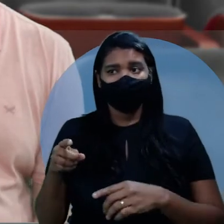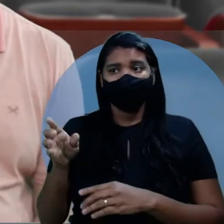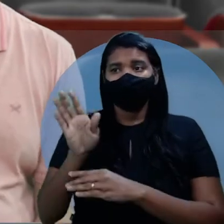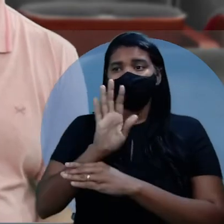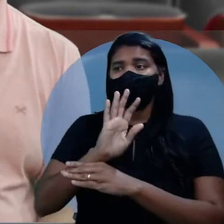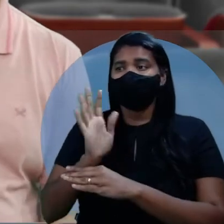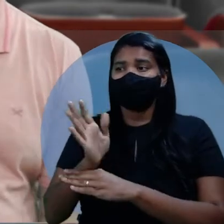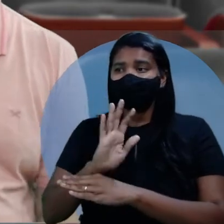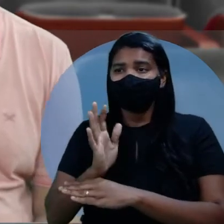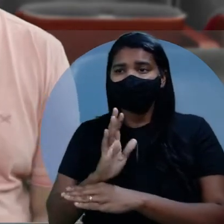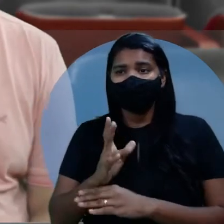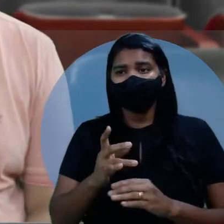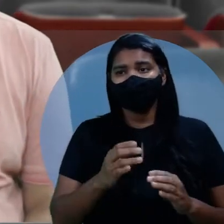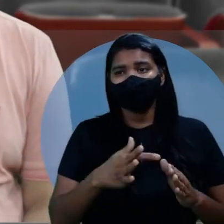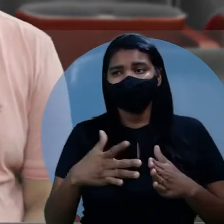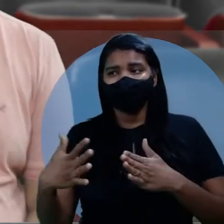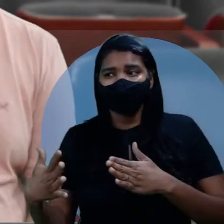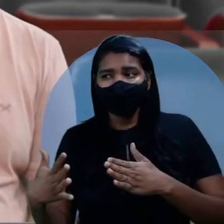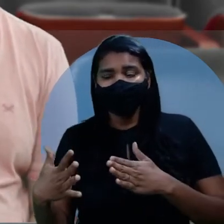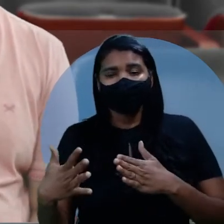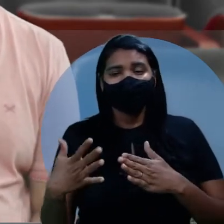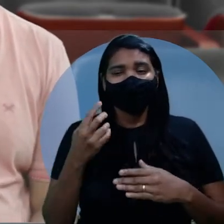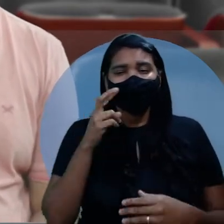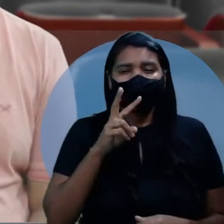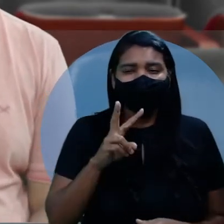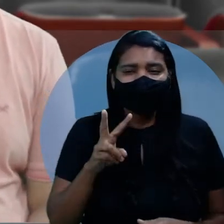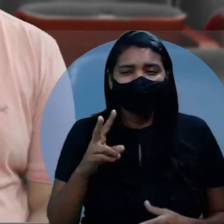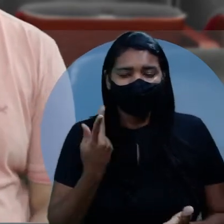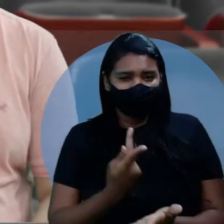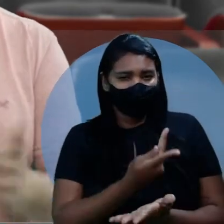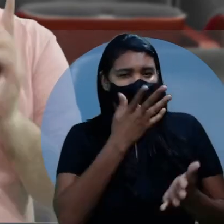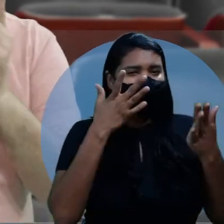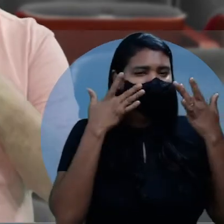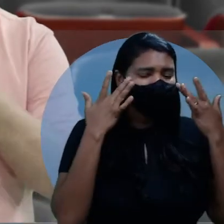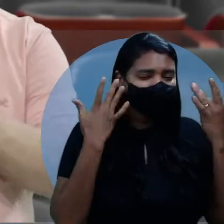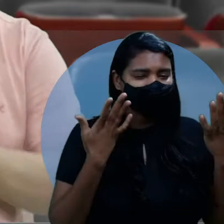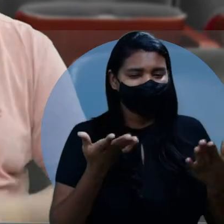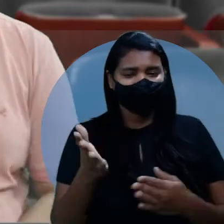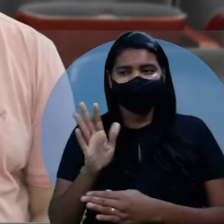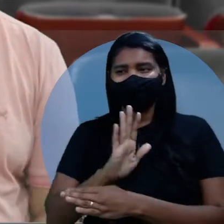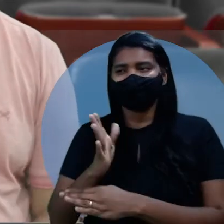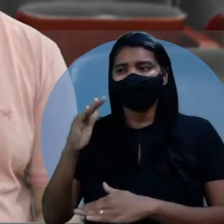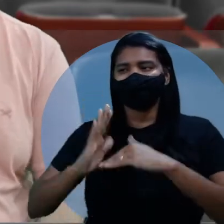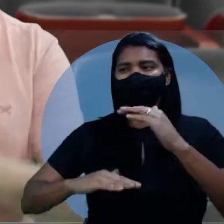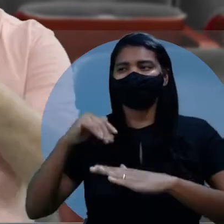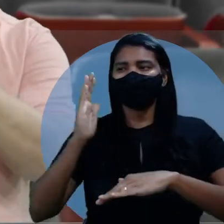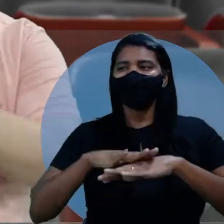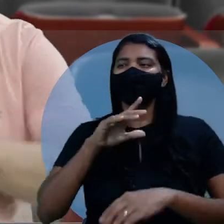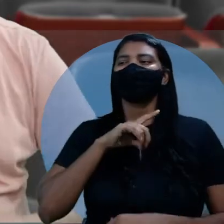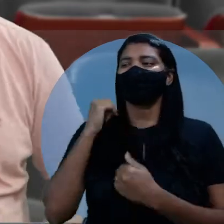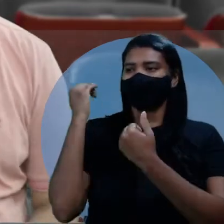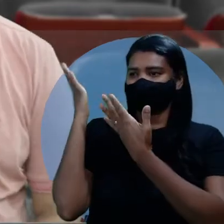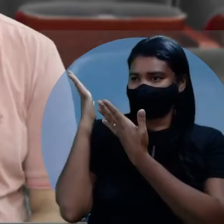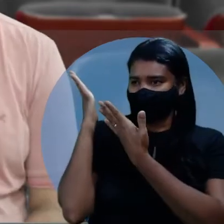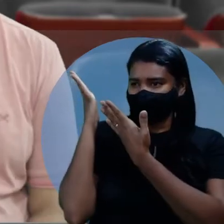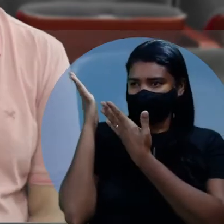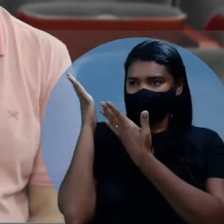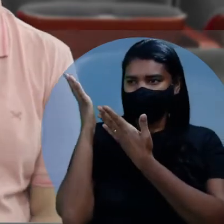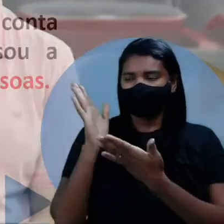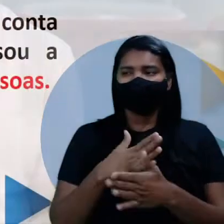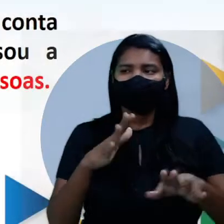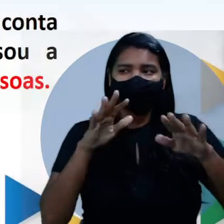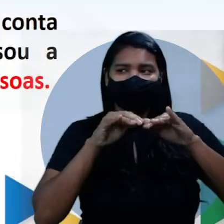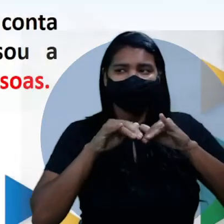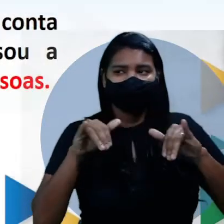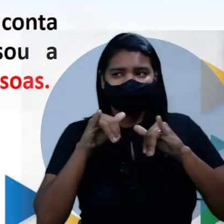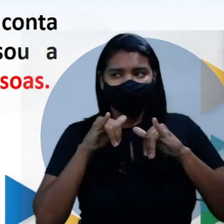orquestra tocava e dava a dramaticidade das cenas. Era muito bacana. O senhor falou da capacidade. Nós temos aí na tela aqui mais uma